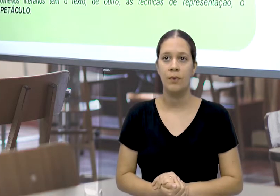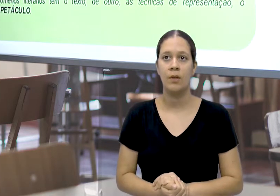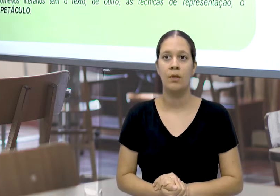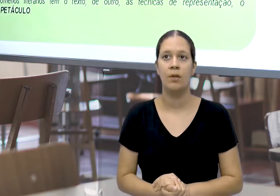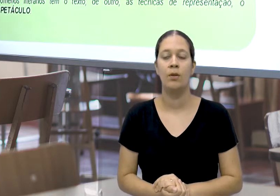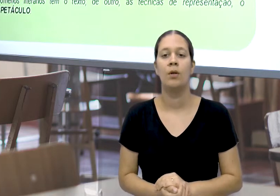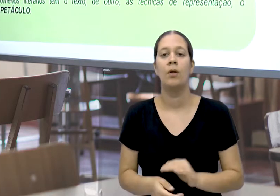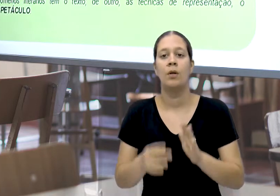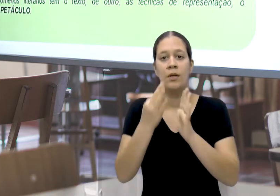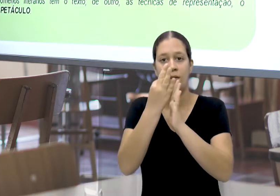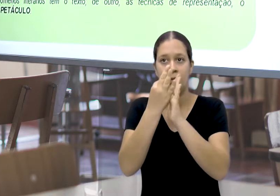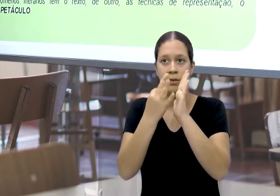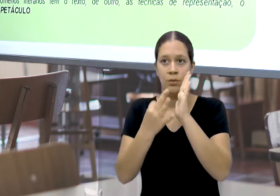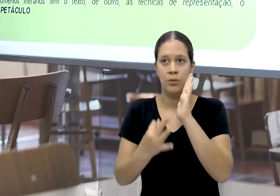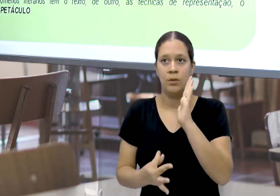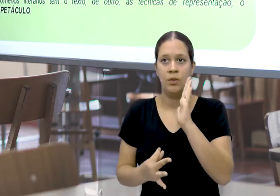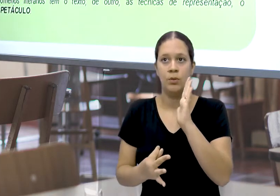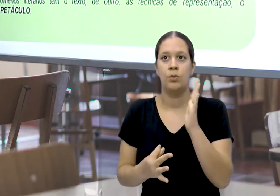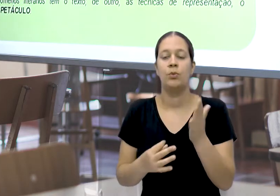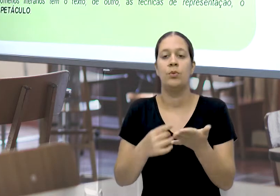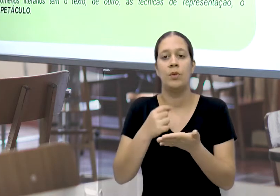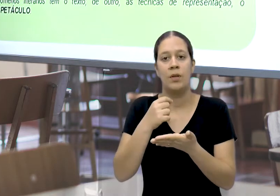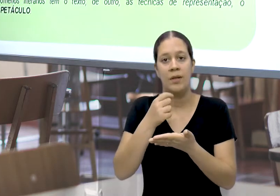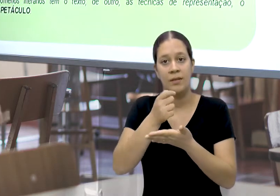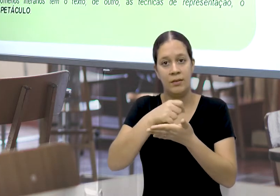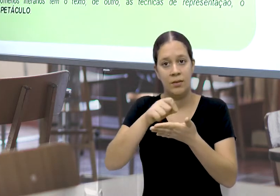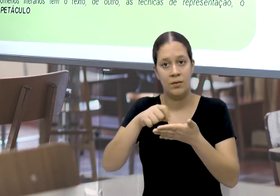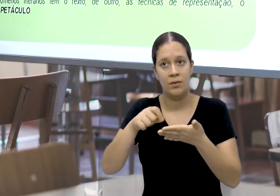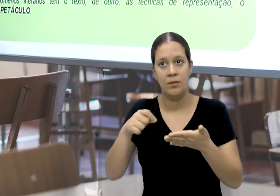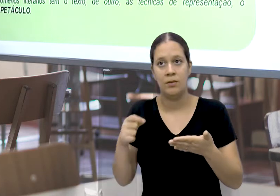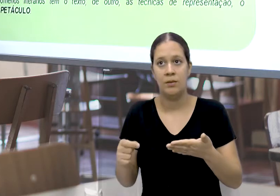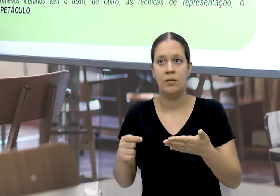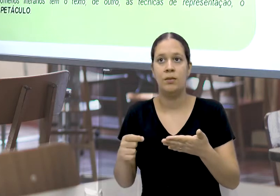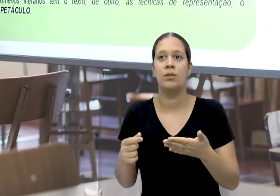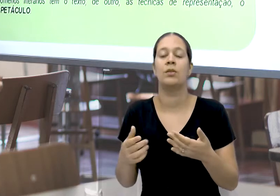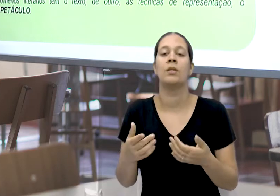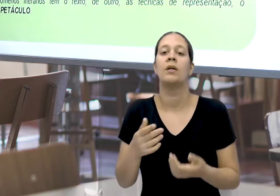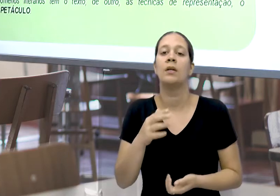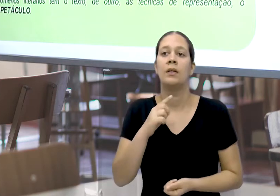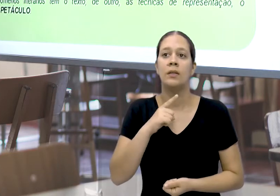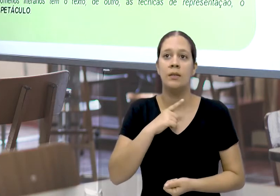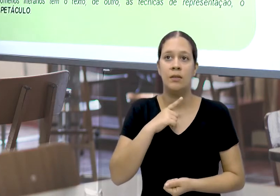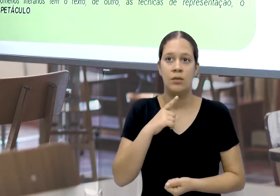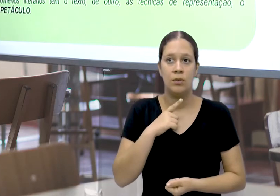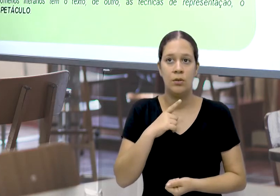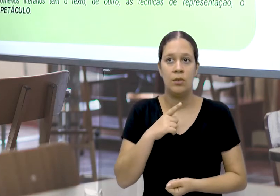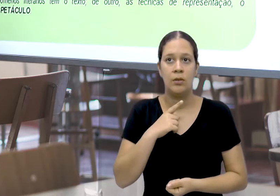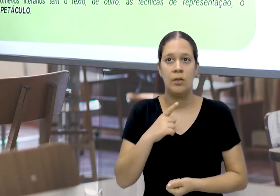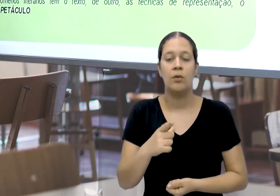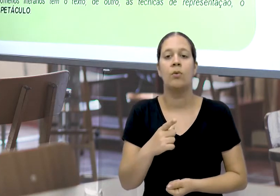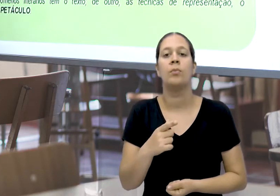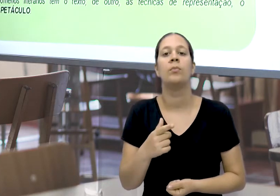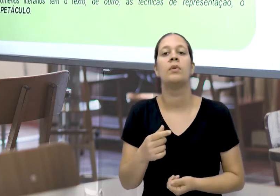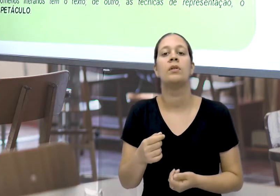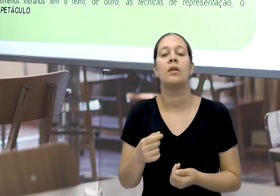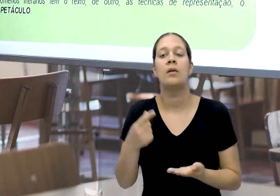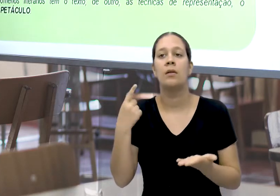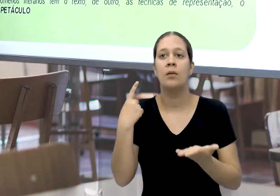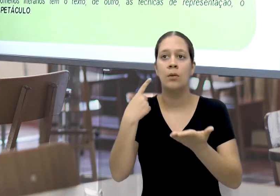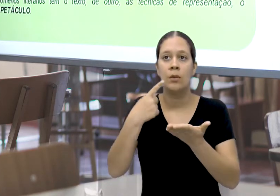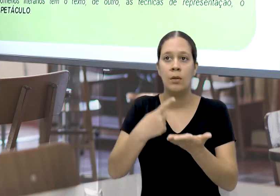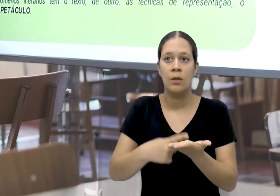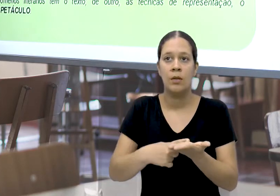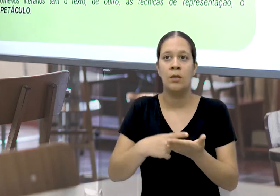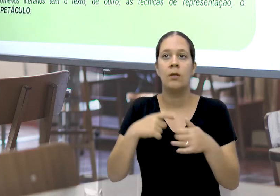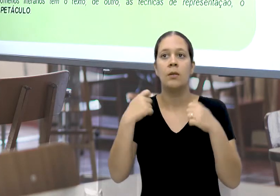produzir um texto dramático. Tem o texto em si e tem a atuação, a representação, as técnicas que as pessoas